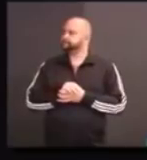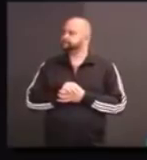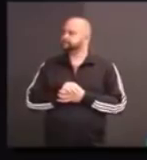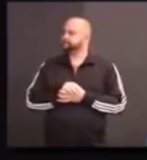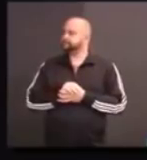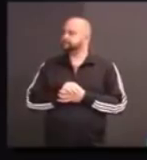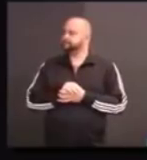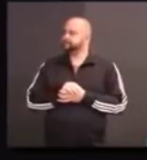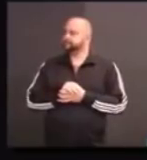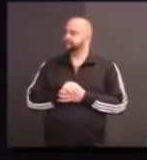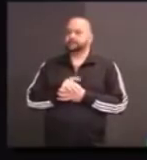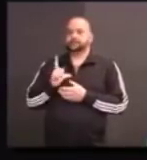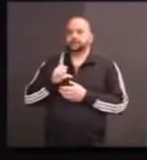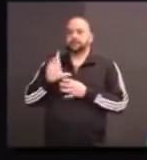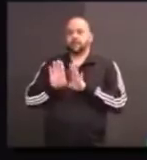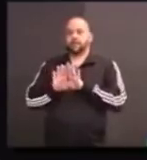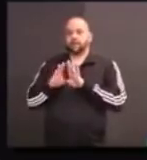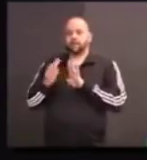porta estreita